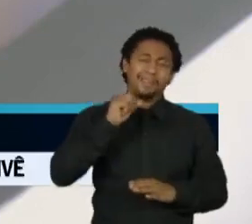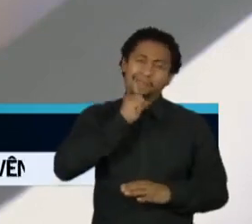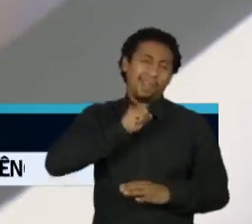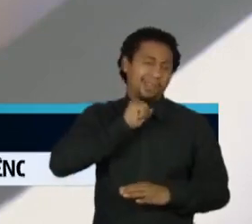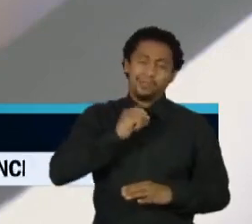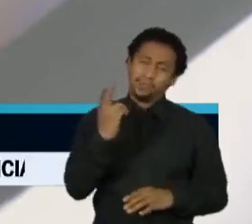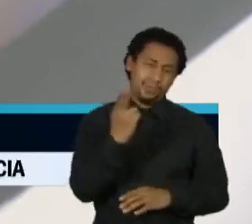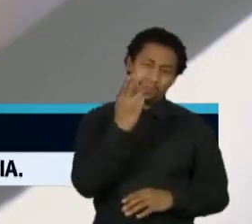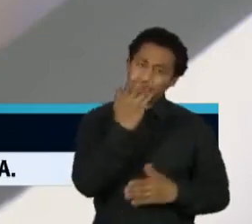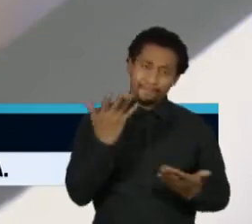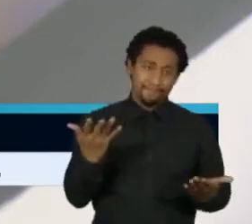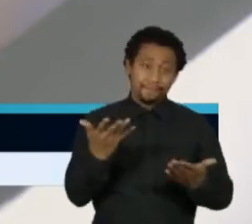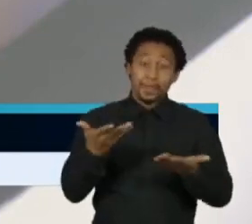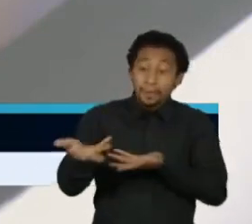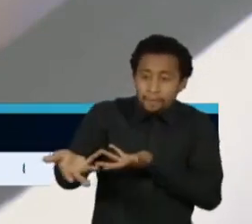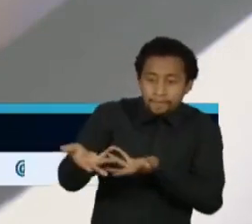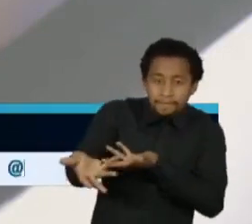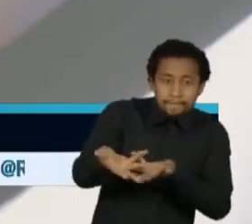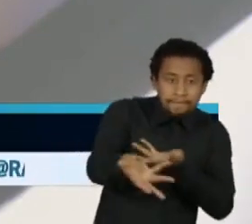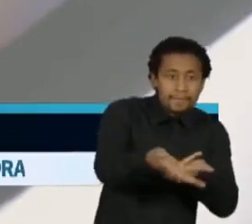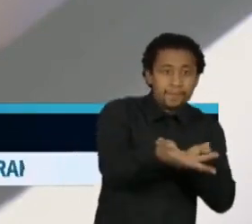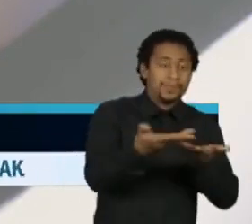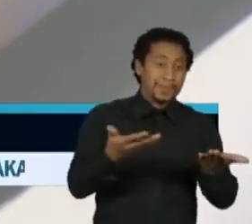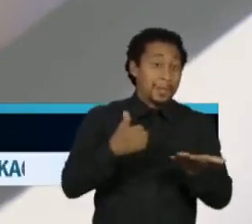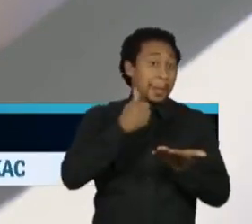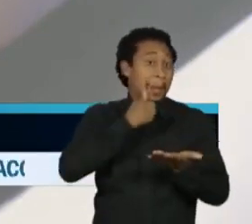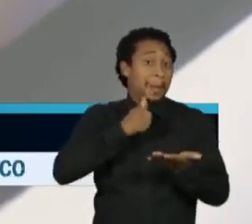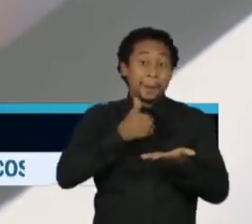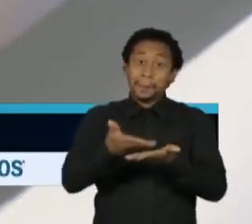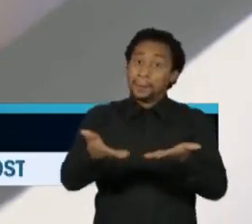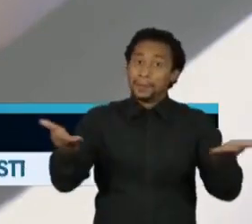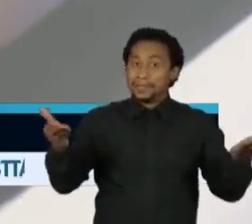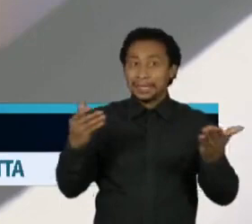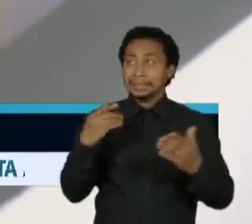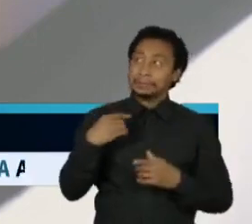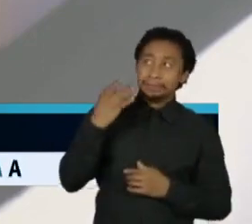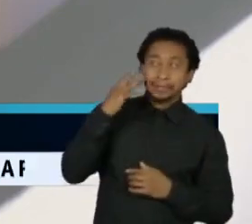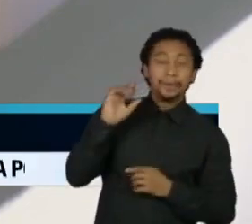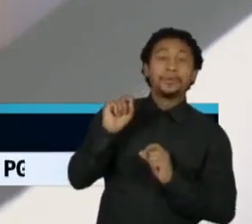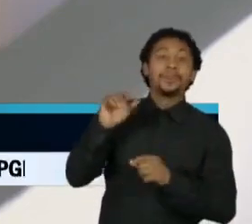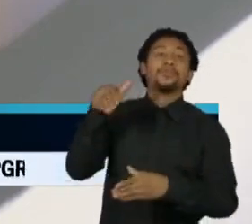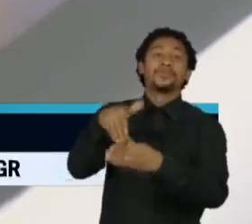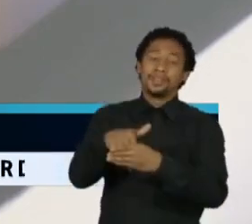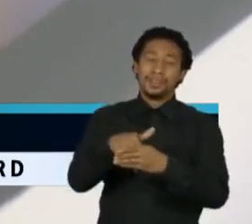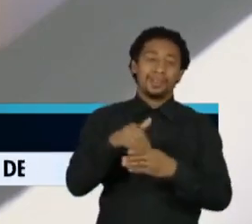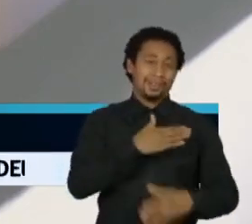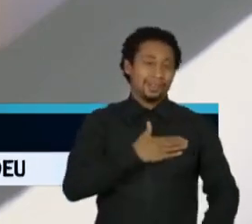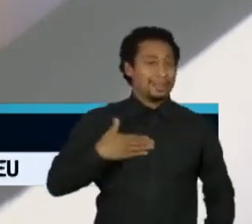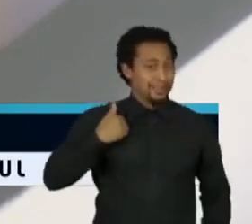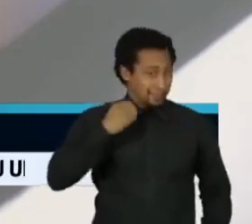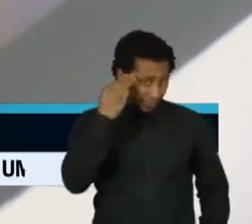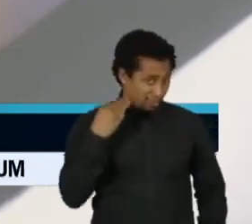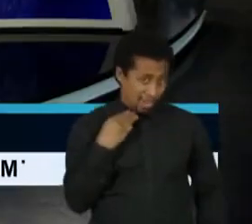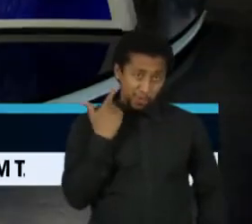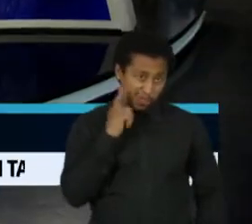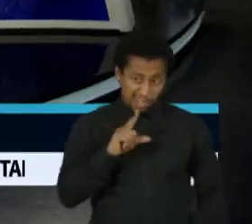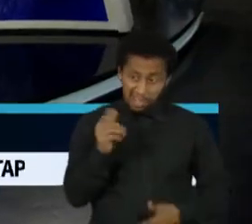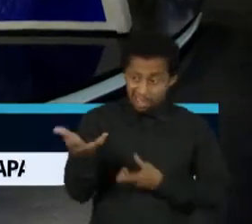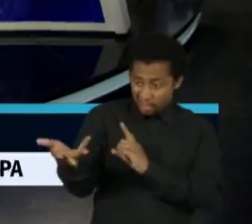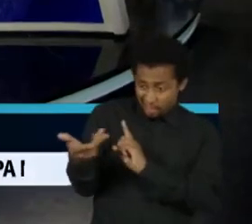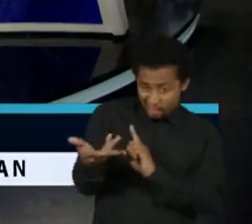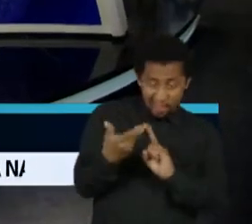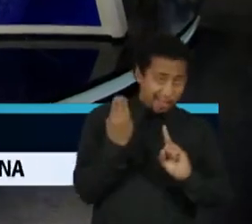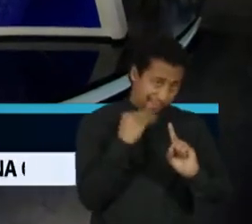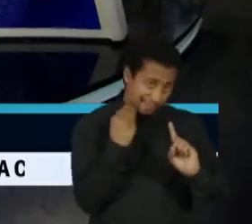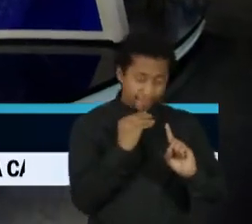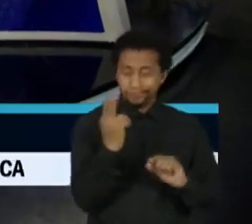vai conseguir atingir o coração, né, dos eleitores indecisos e, com isso, fazer reverter os votos para o bolsonarismo. Então, eu